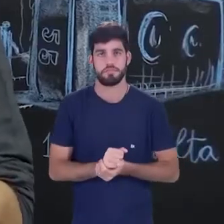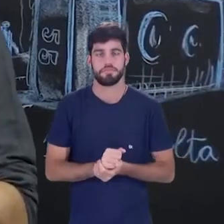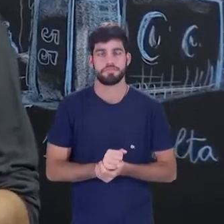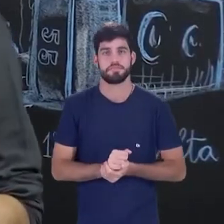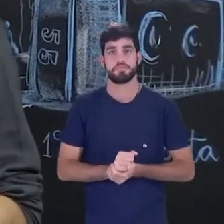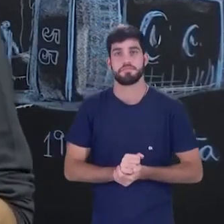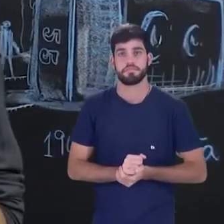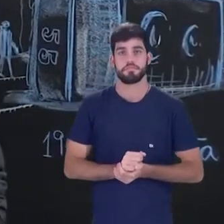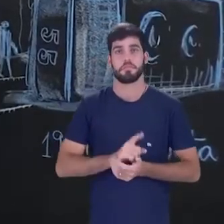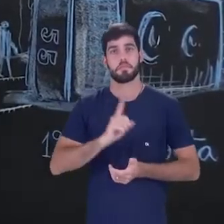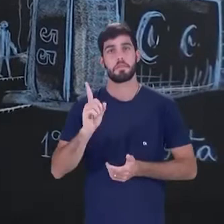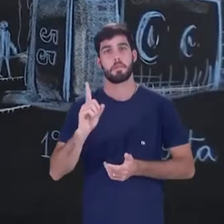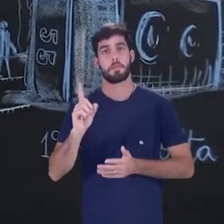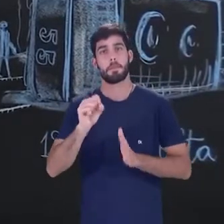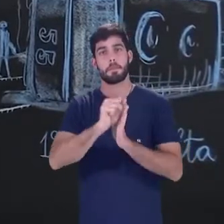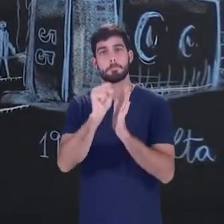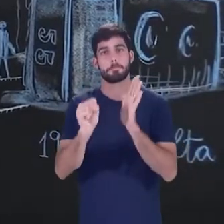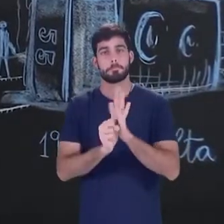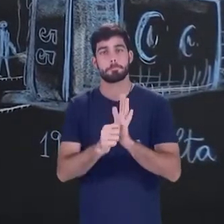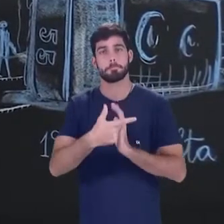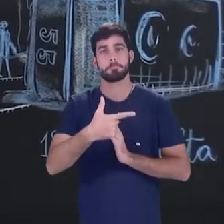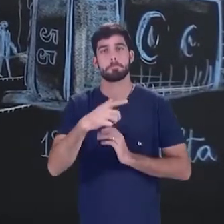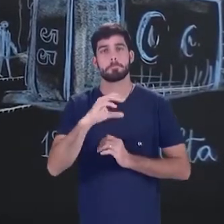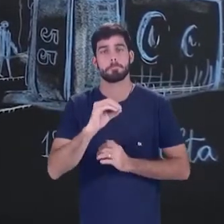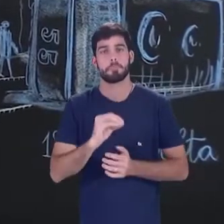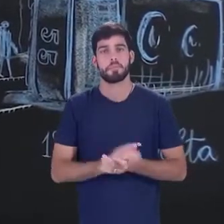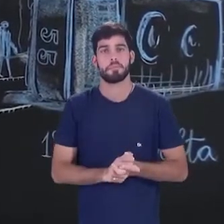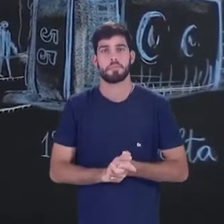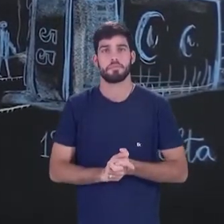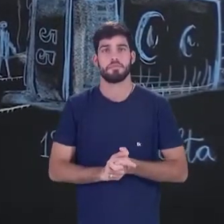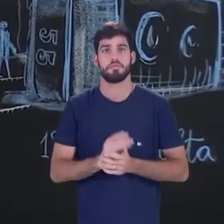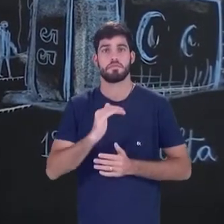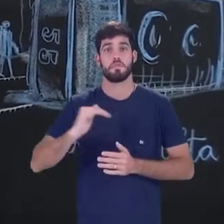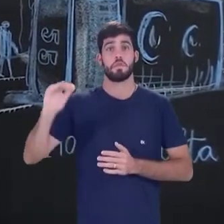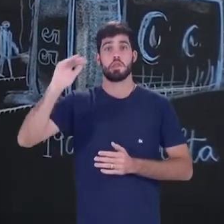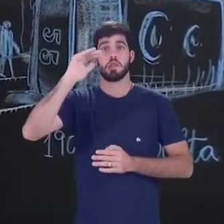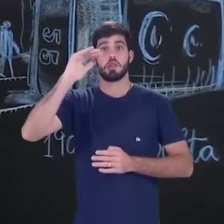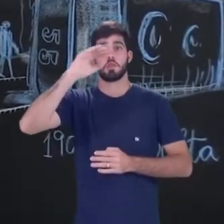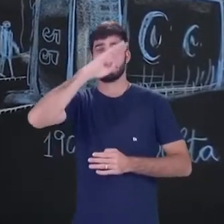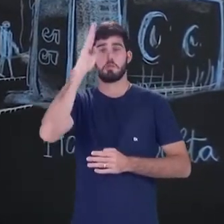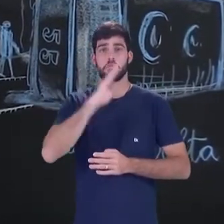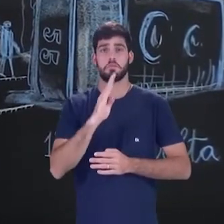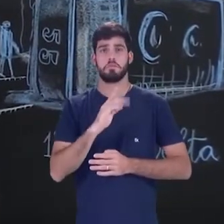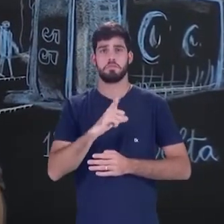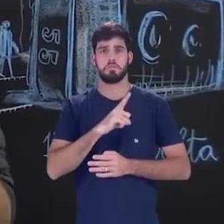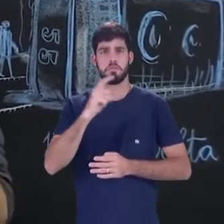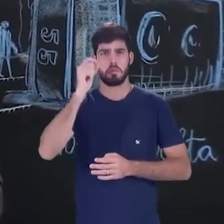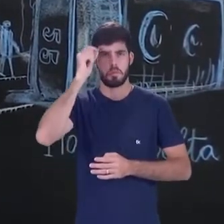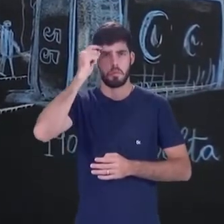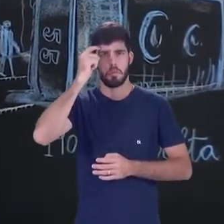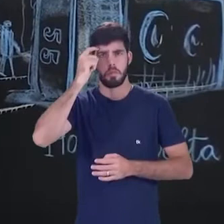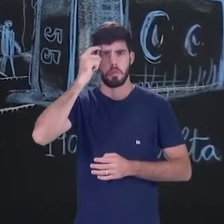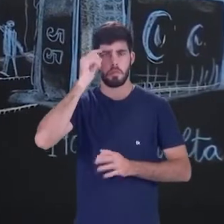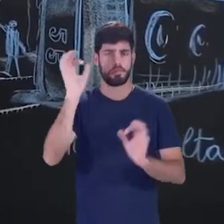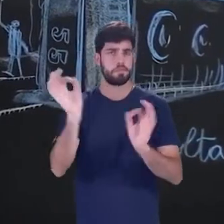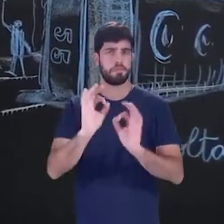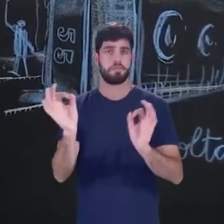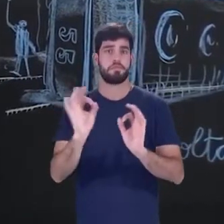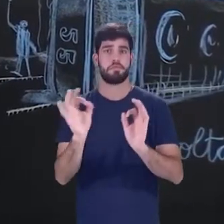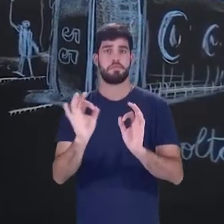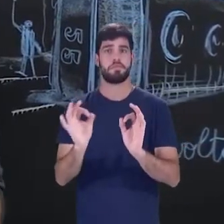lá, no início do século XX, a elite brasileira não tinha esse pensamento. Os principais setores da elite achavam que essas sociedades